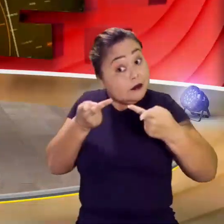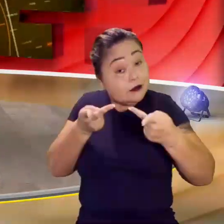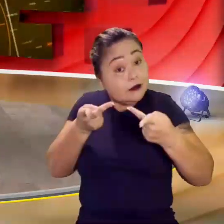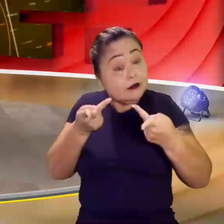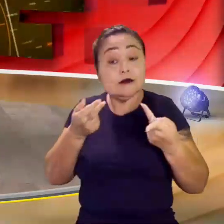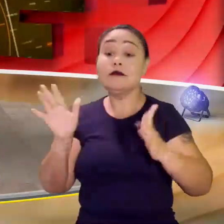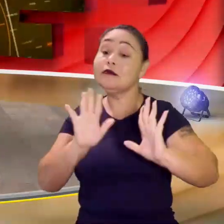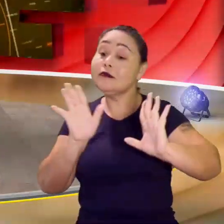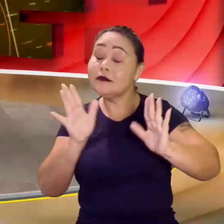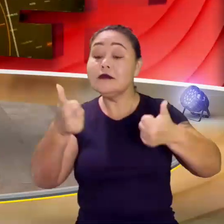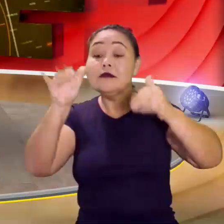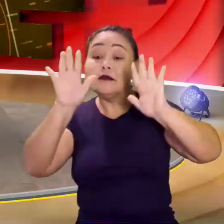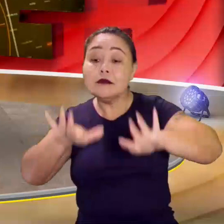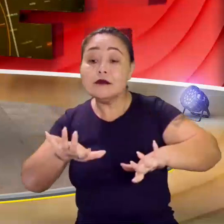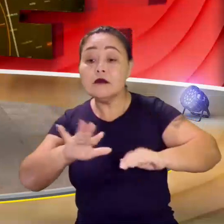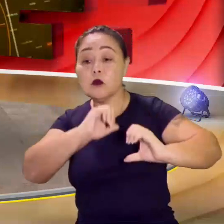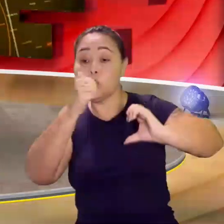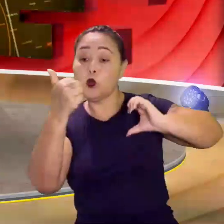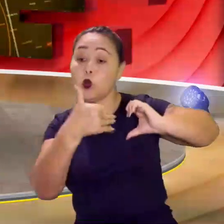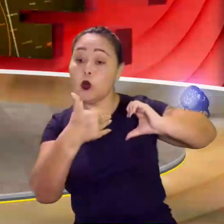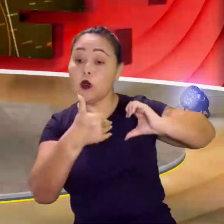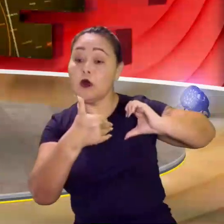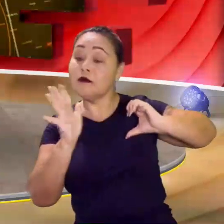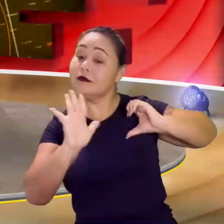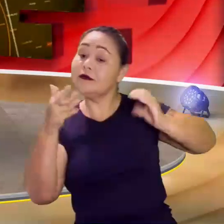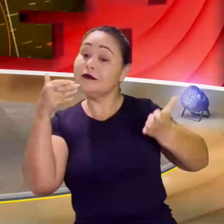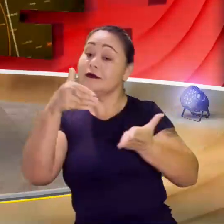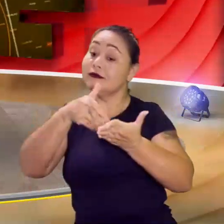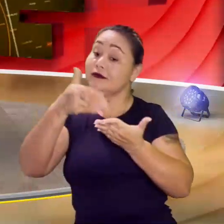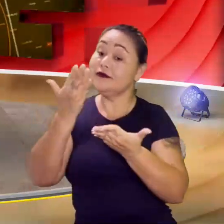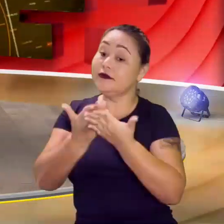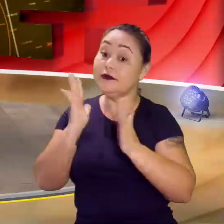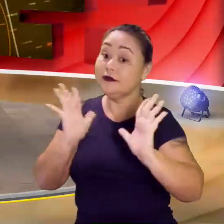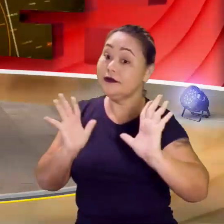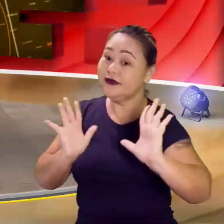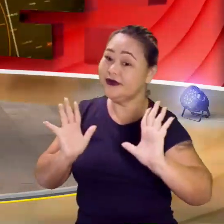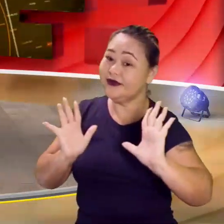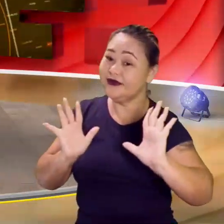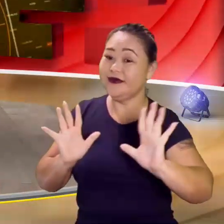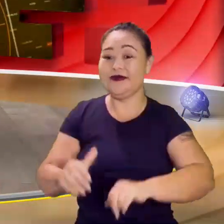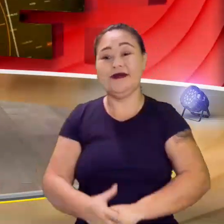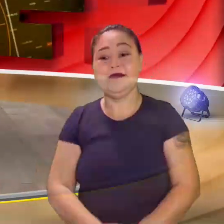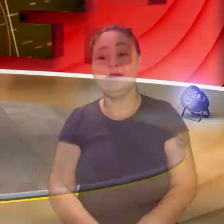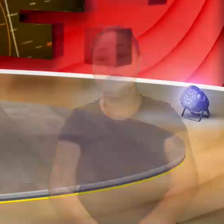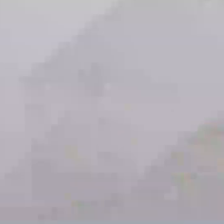Então, galerinha, ficamos por aqui. Beijo no coração e até a próxima aula. Tchau, tchau. Beijo.